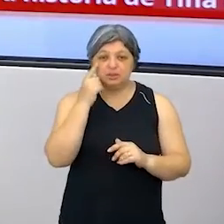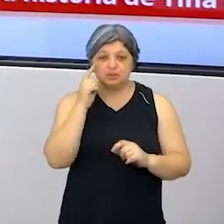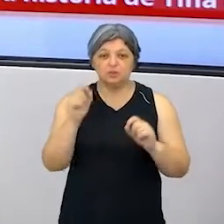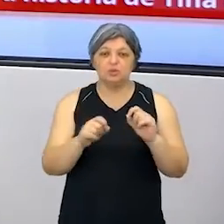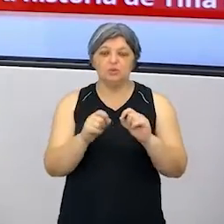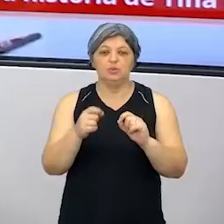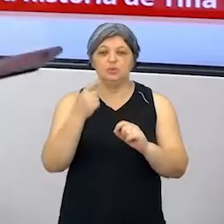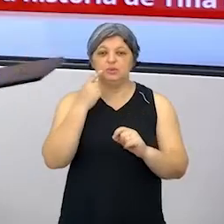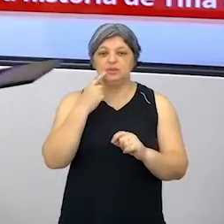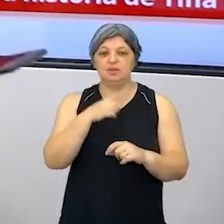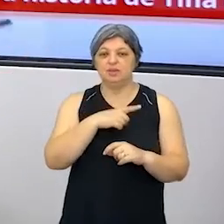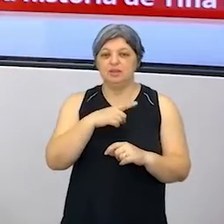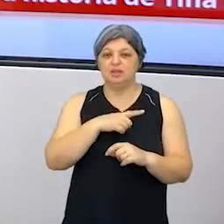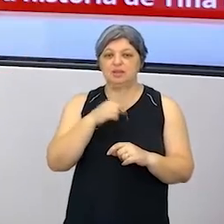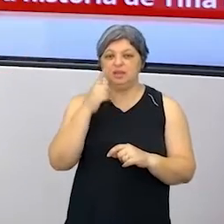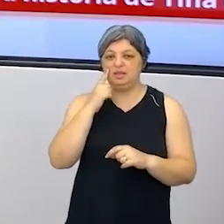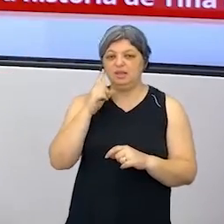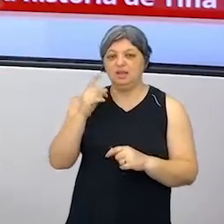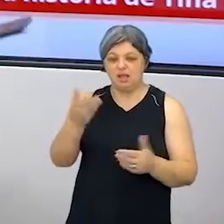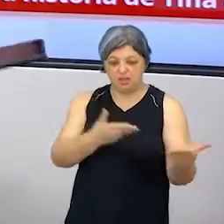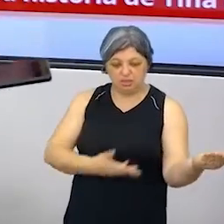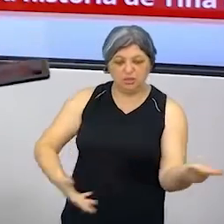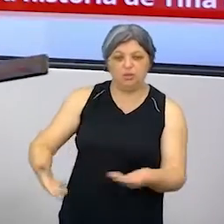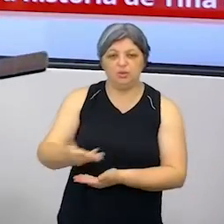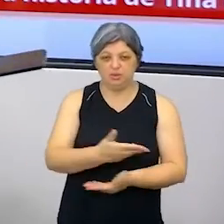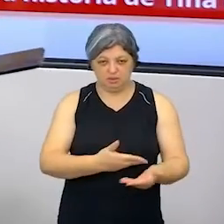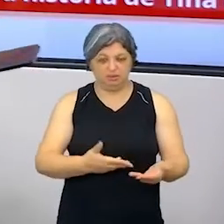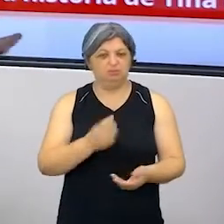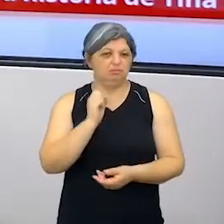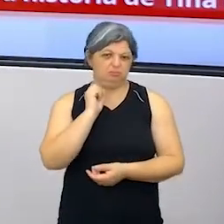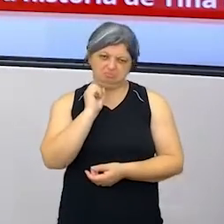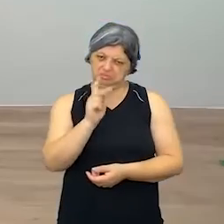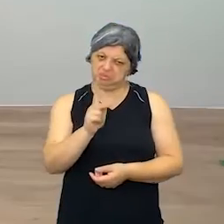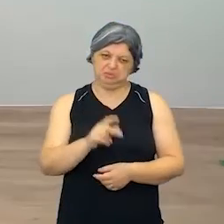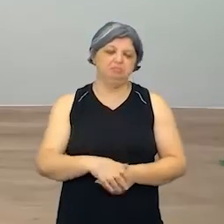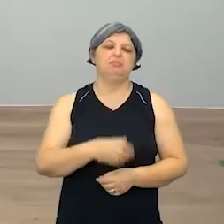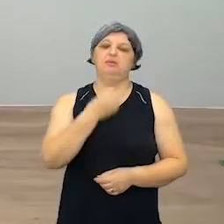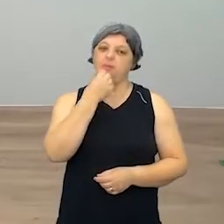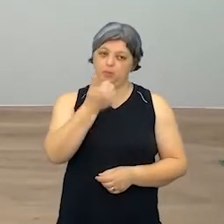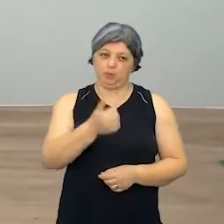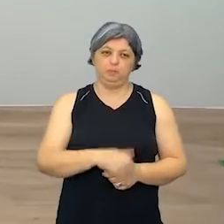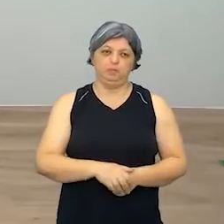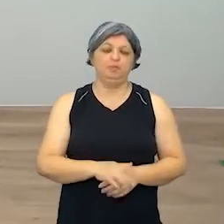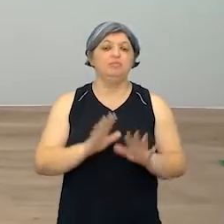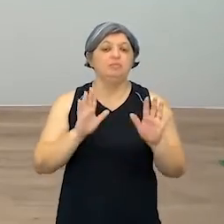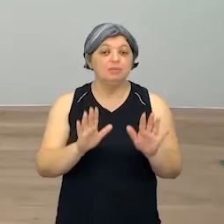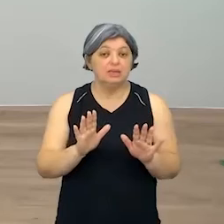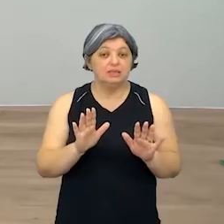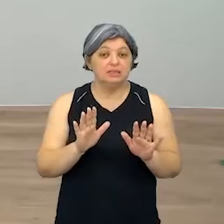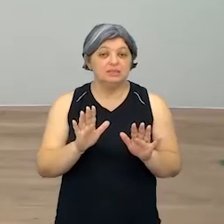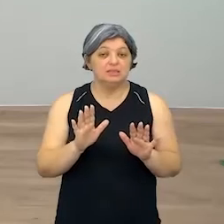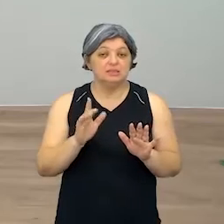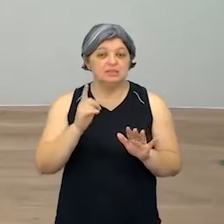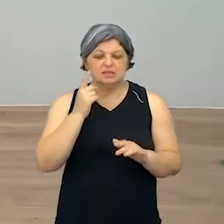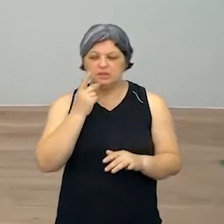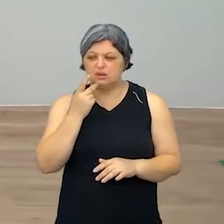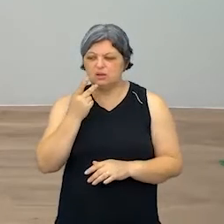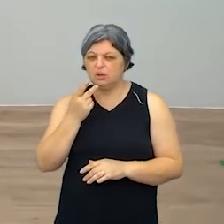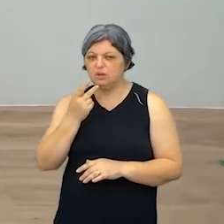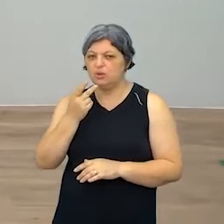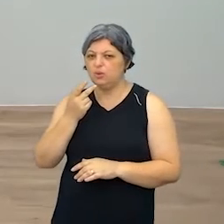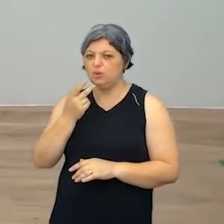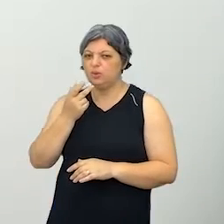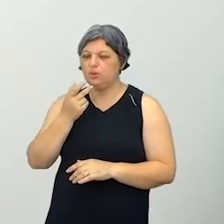eles houvesse, né? A troca estava fluindo. Estava fluindo, mas aí, olha só. Espere,